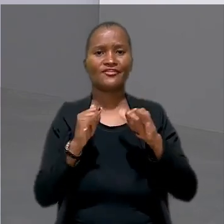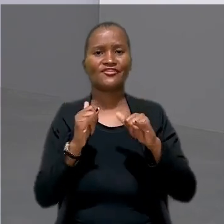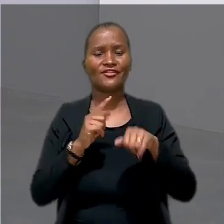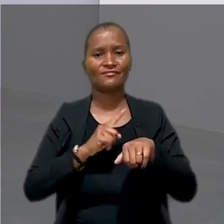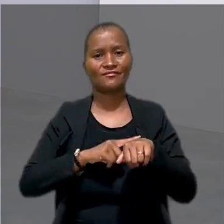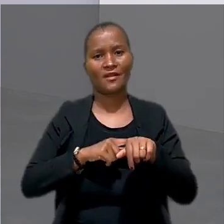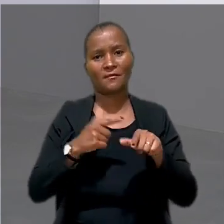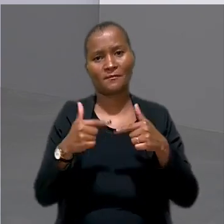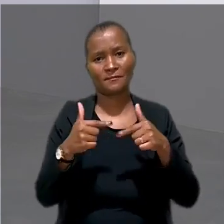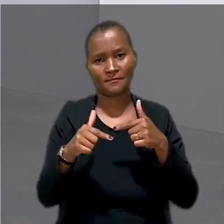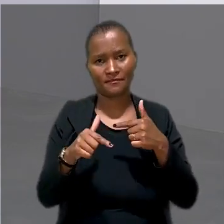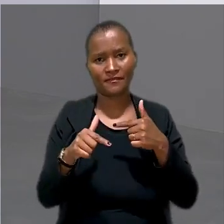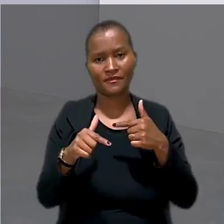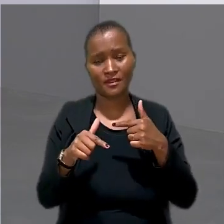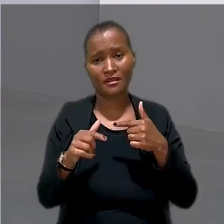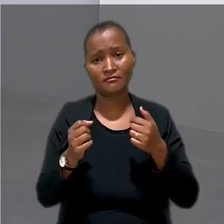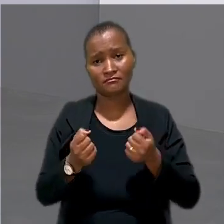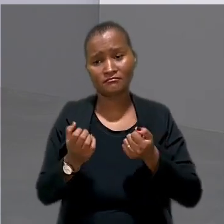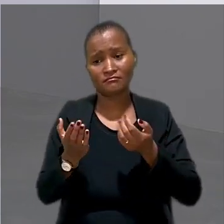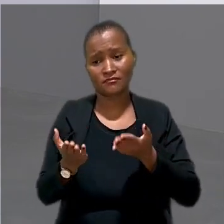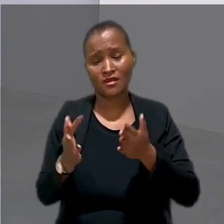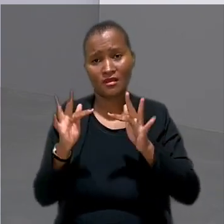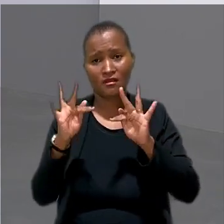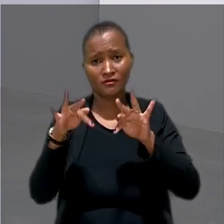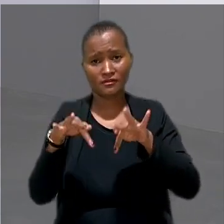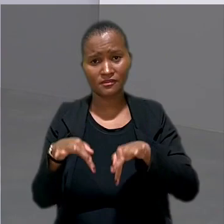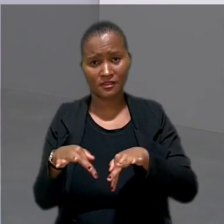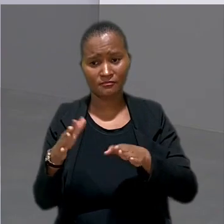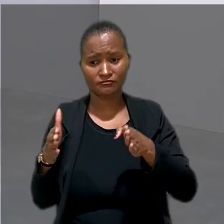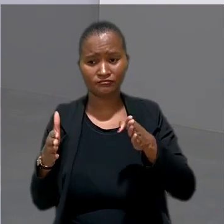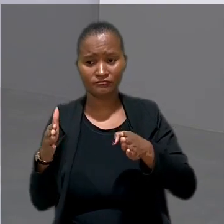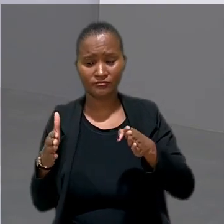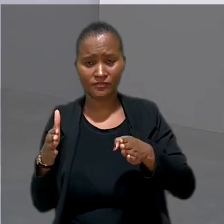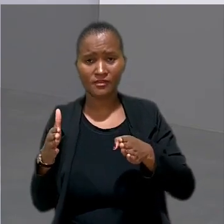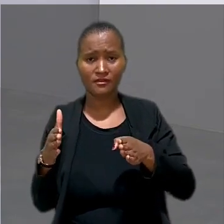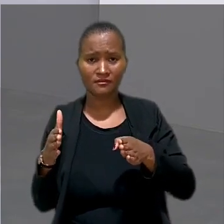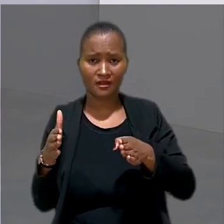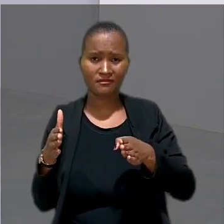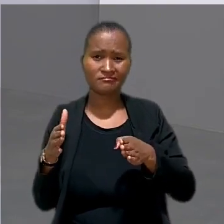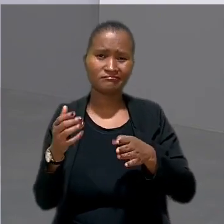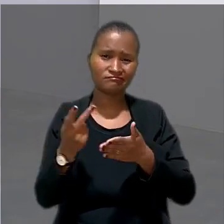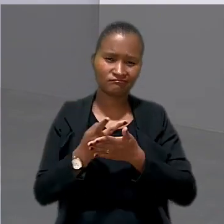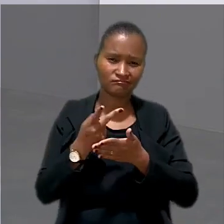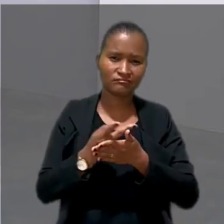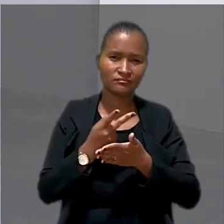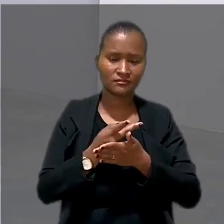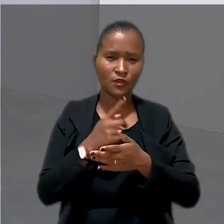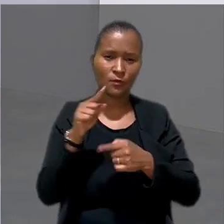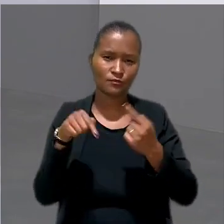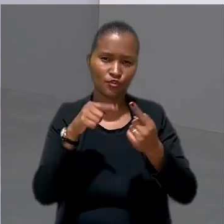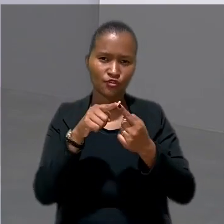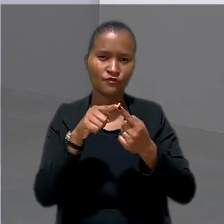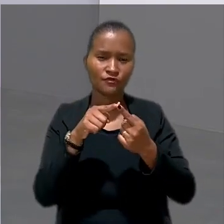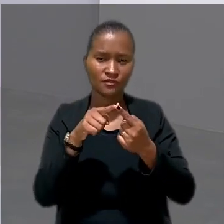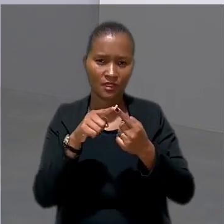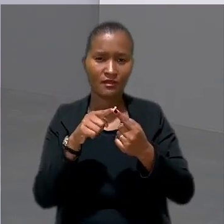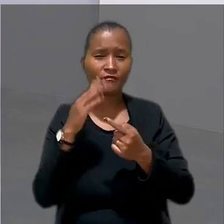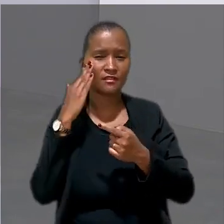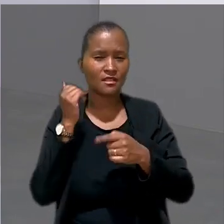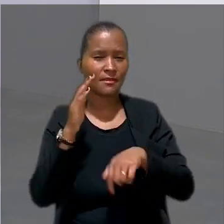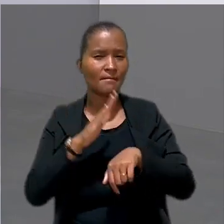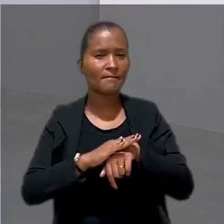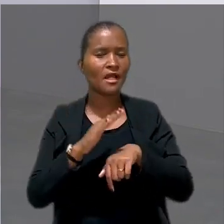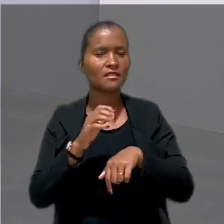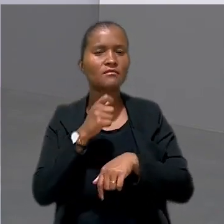a prestação dos serviços. Logo, a concessão ao término da jornada desvirtua essa finalidade. Vamos saber mais detalhes desse caso